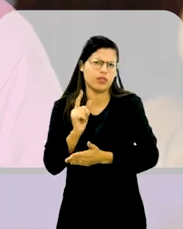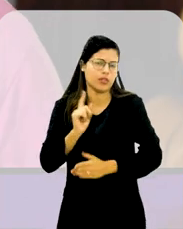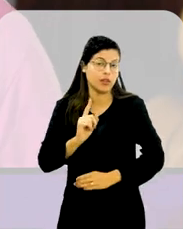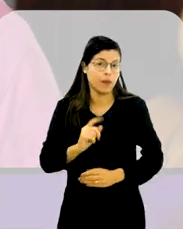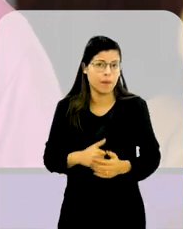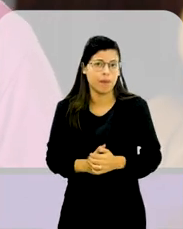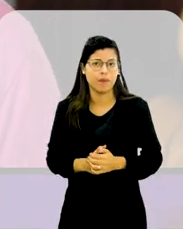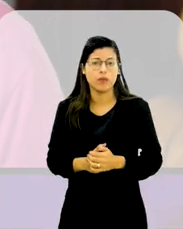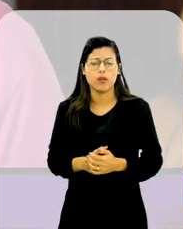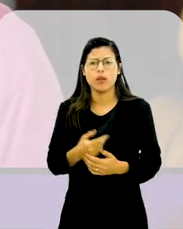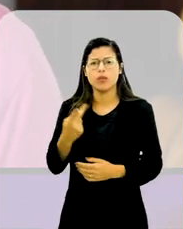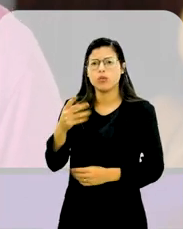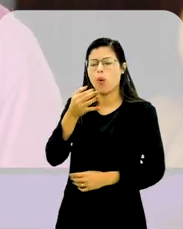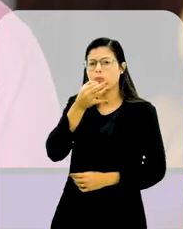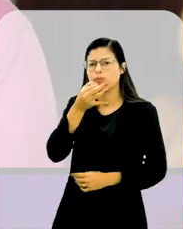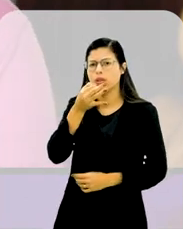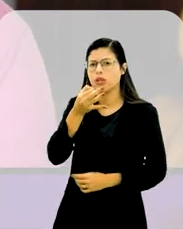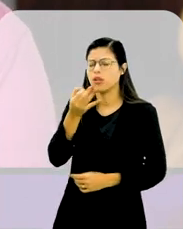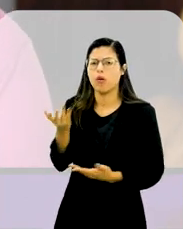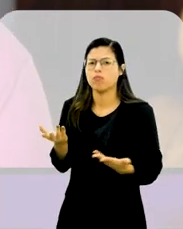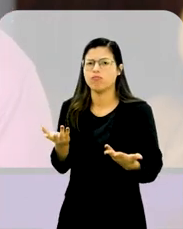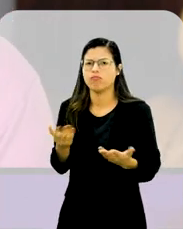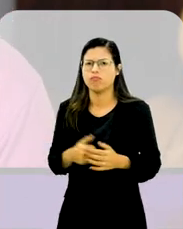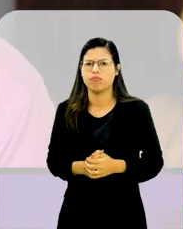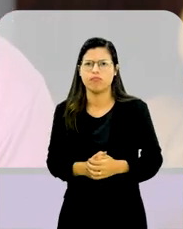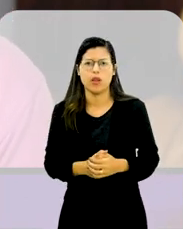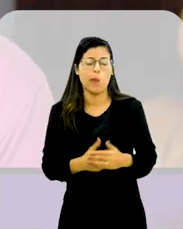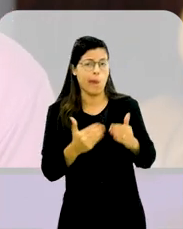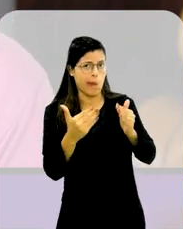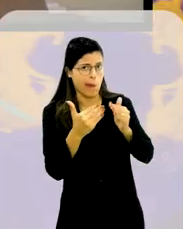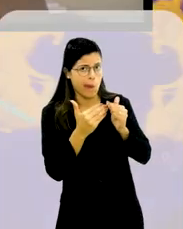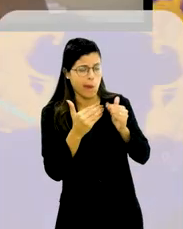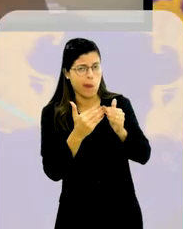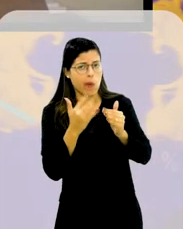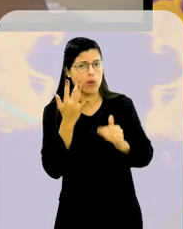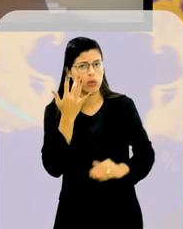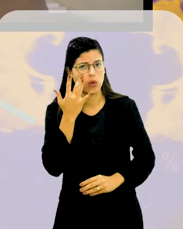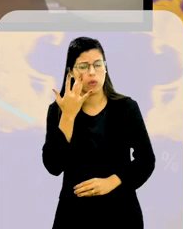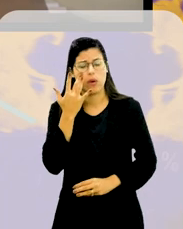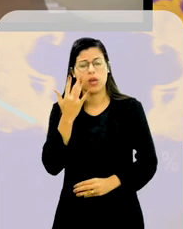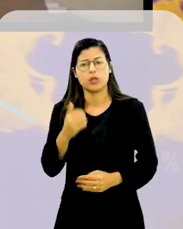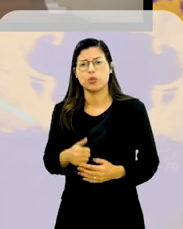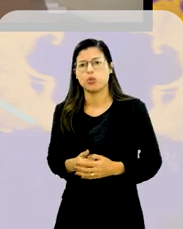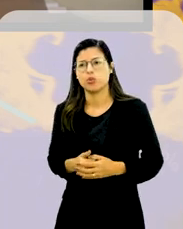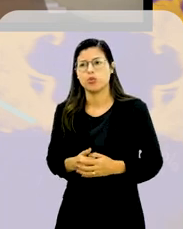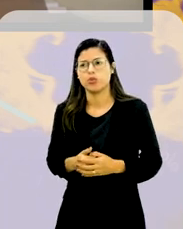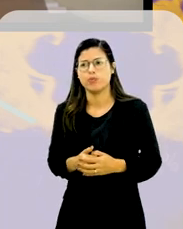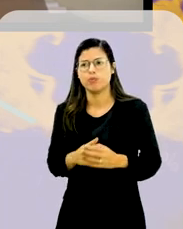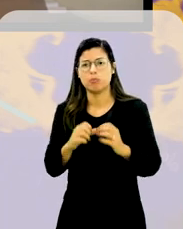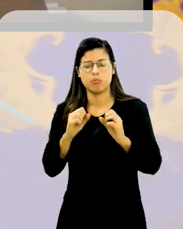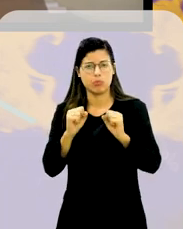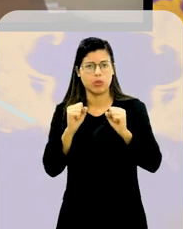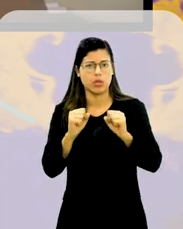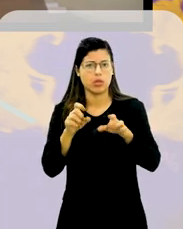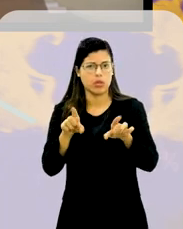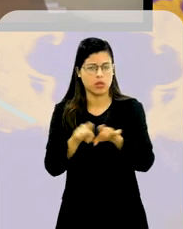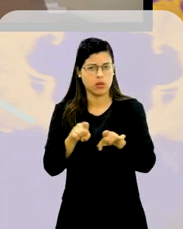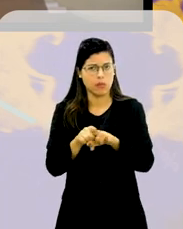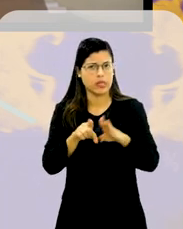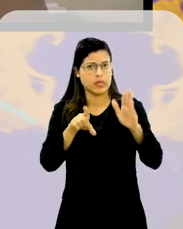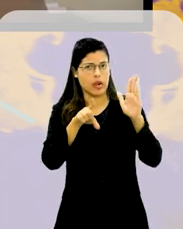isso certamente não teria acontecido qual é a tua opinião em relação a isso ren eu concordo Rui eu acho que poderia